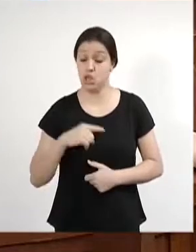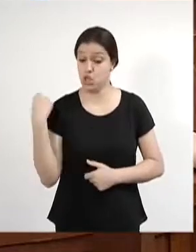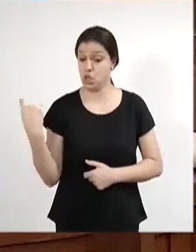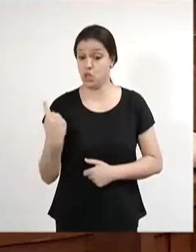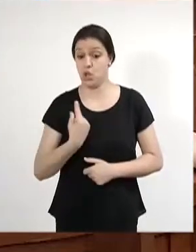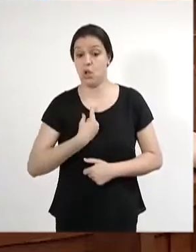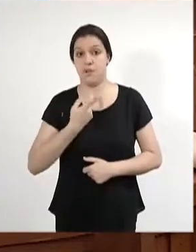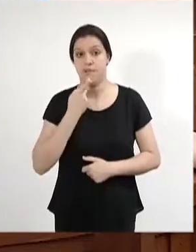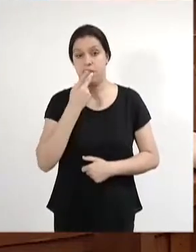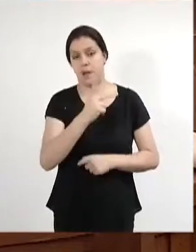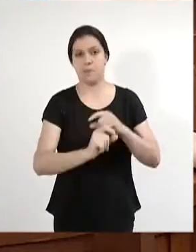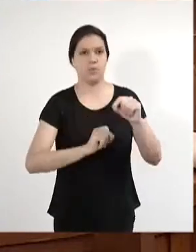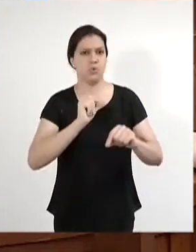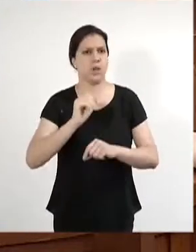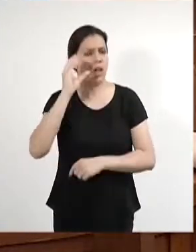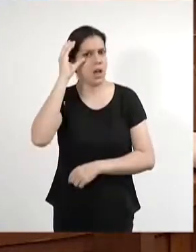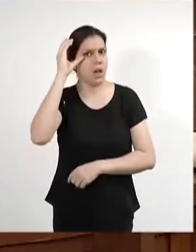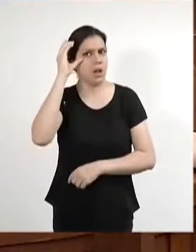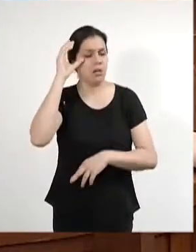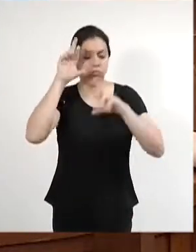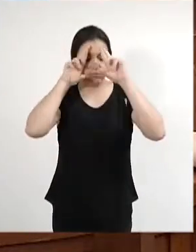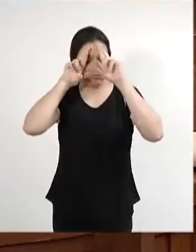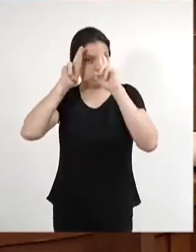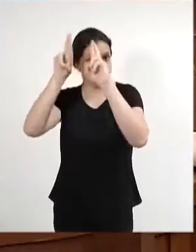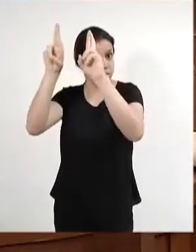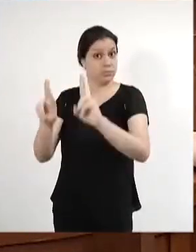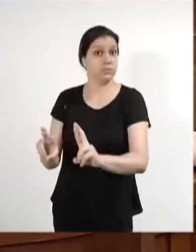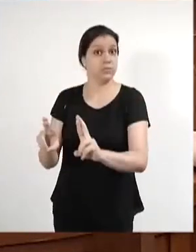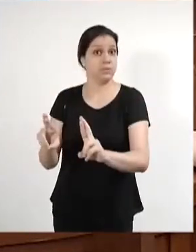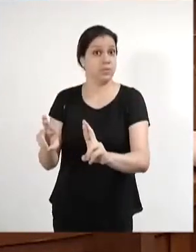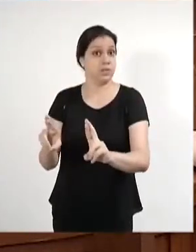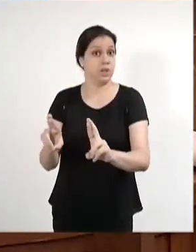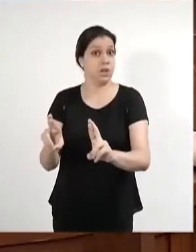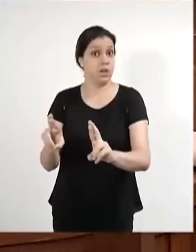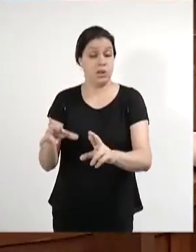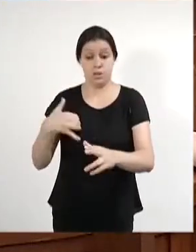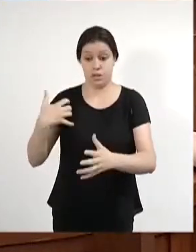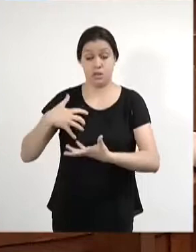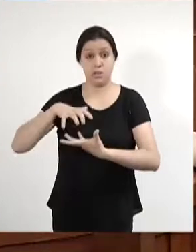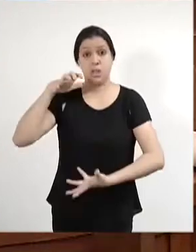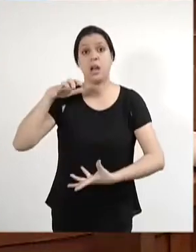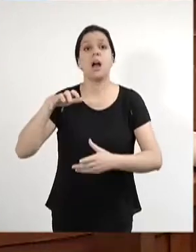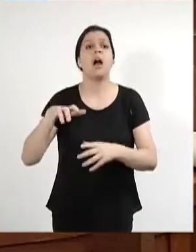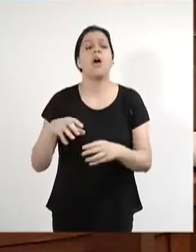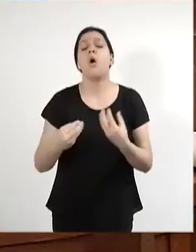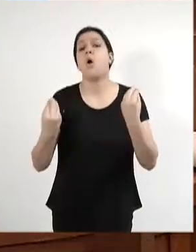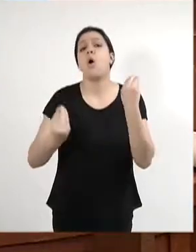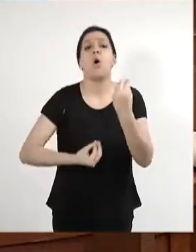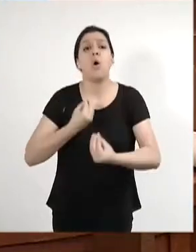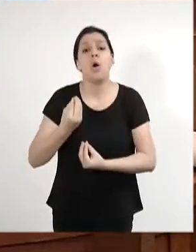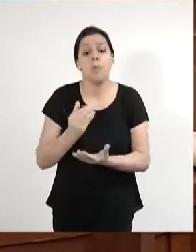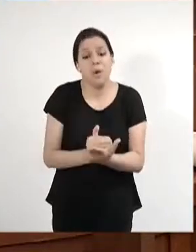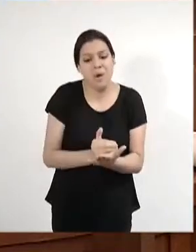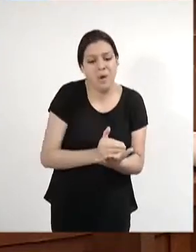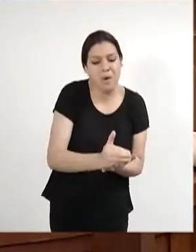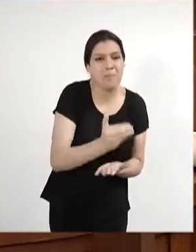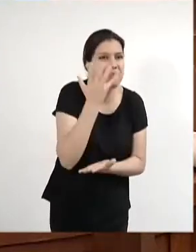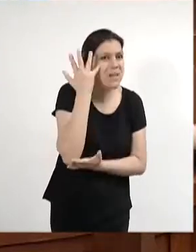falarmos de honestidade, de respeito aos mais velhos, isso tudo se